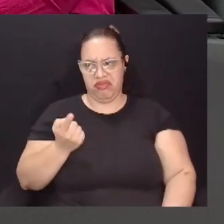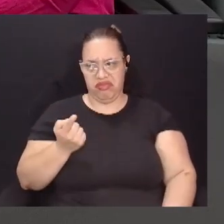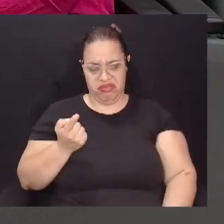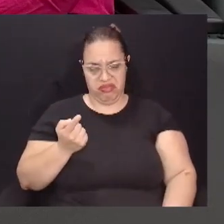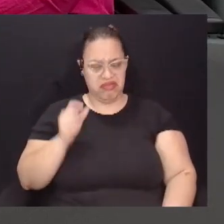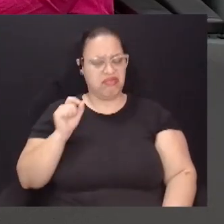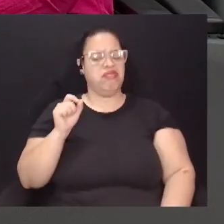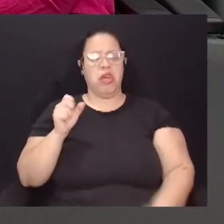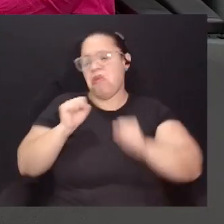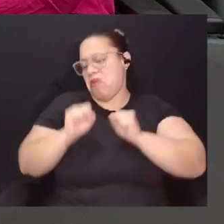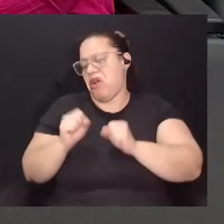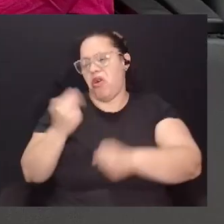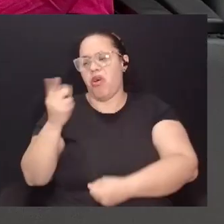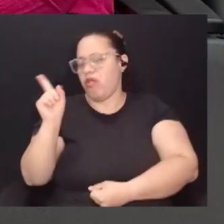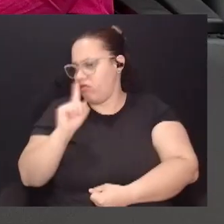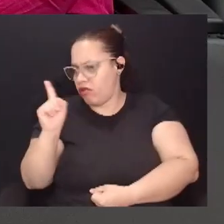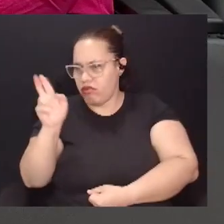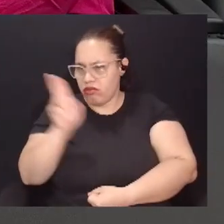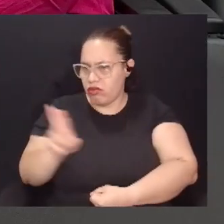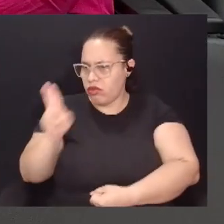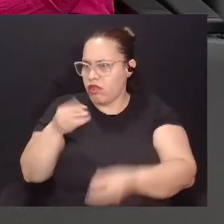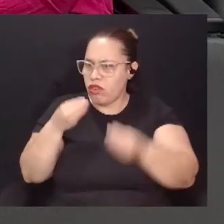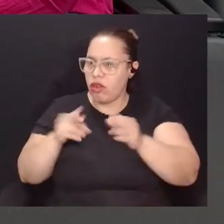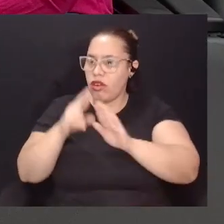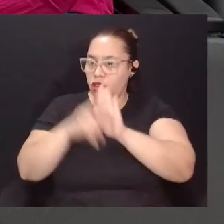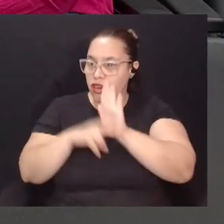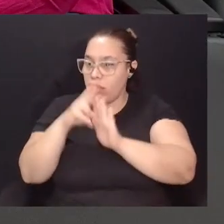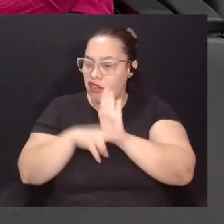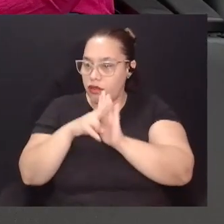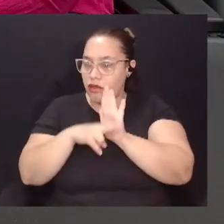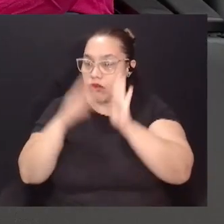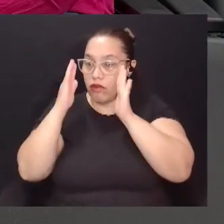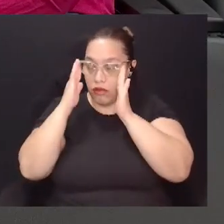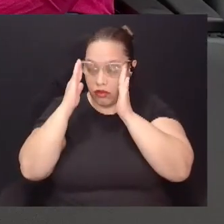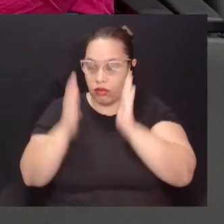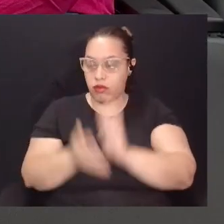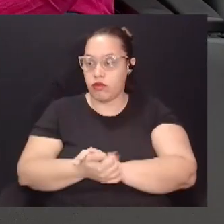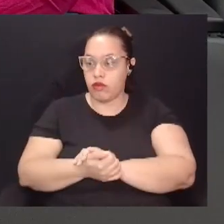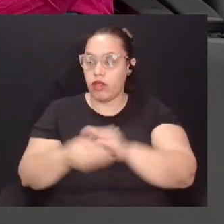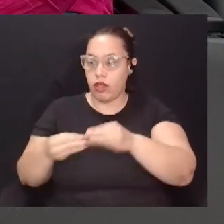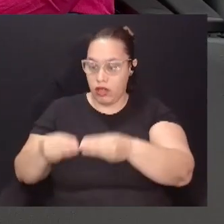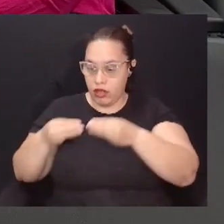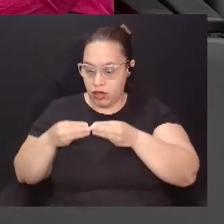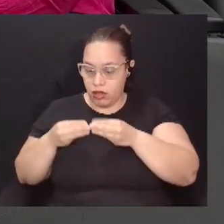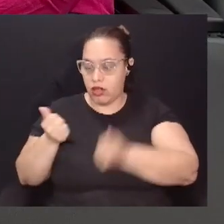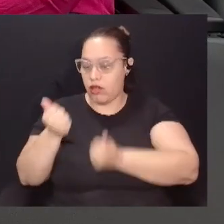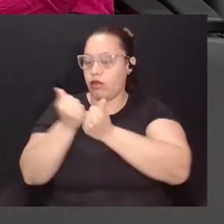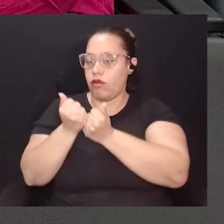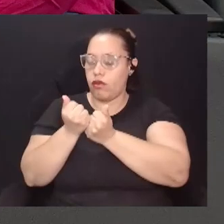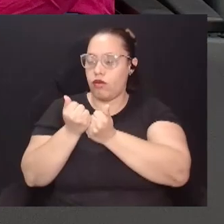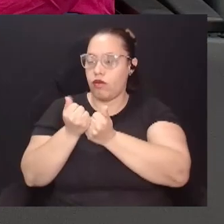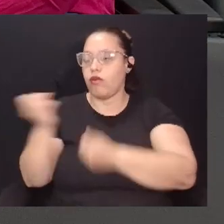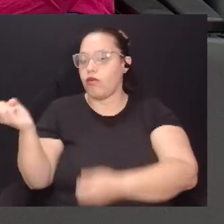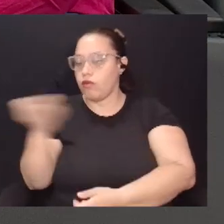sem saber ao certo se pode ou não utilizar, como seria essa regulamentação. E tem uma moção, né, que